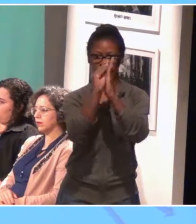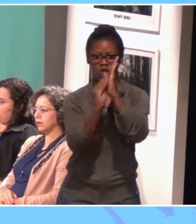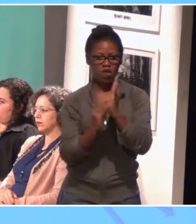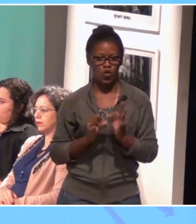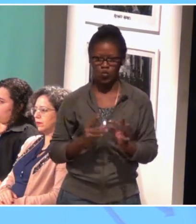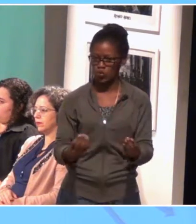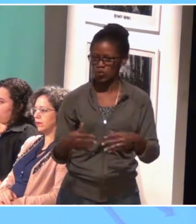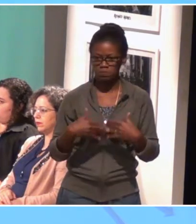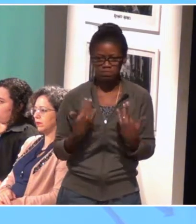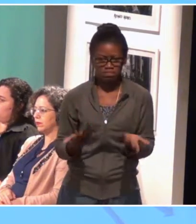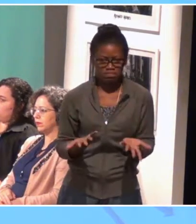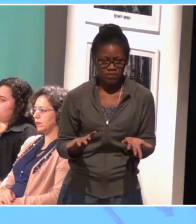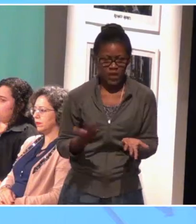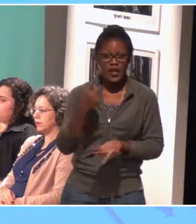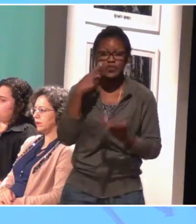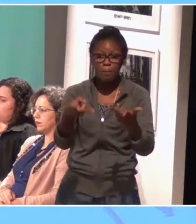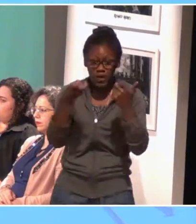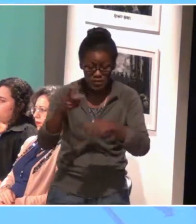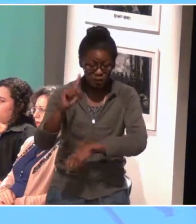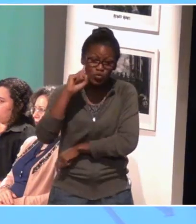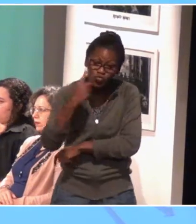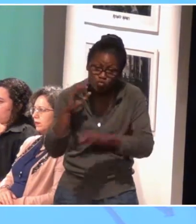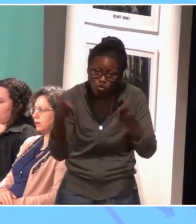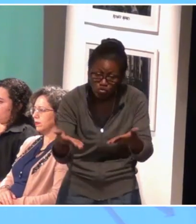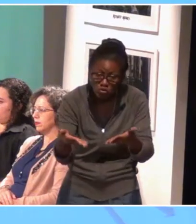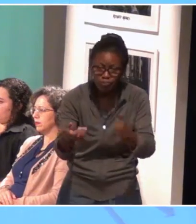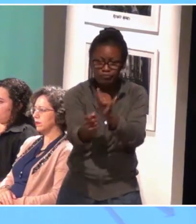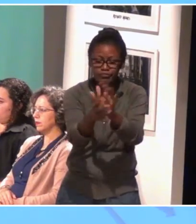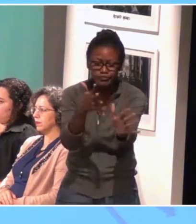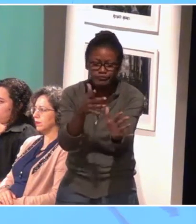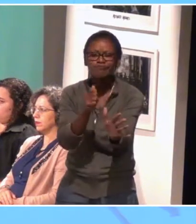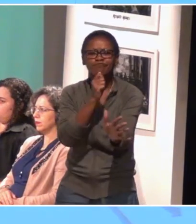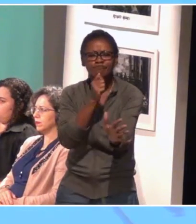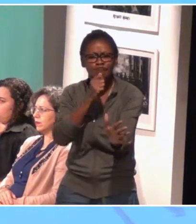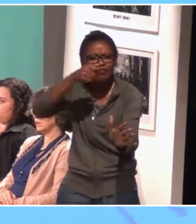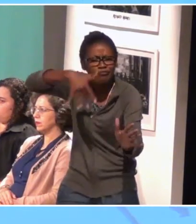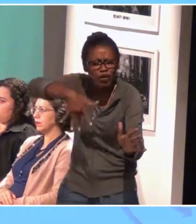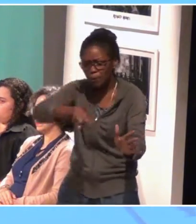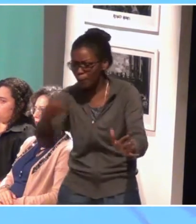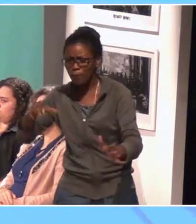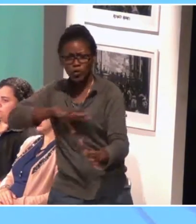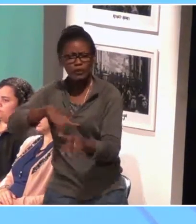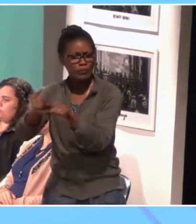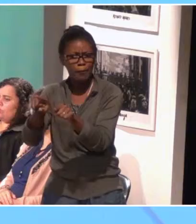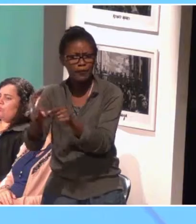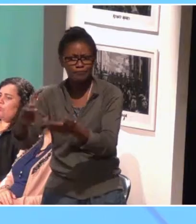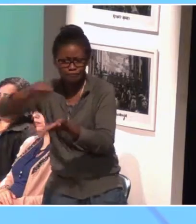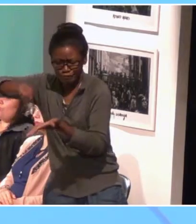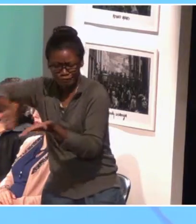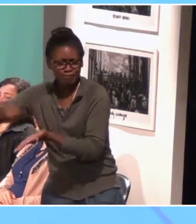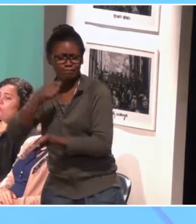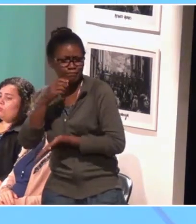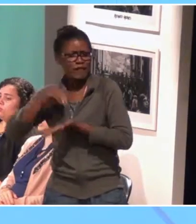sem uma fluência na Libras e sem fluência no português. Aí, voltaram para o CAIS. O que a gente vai fazer?